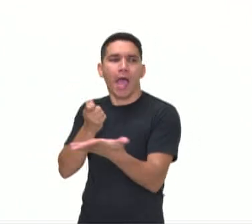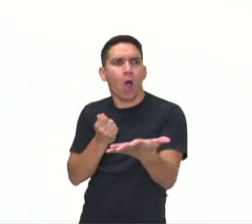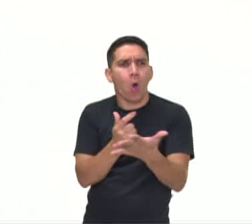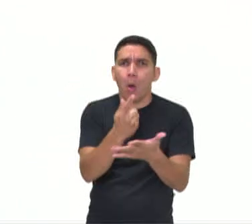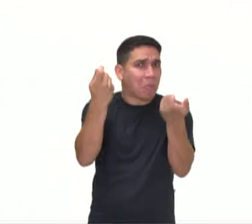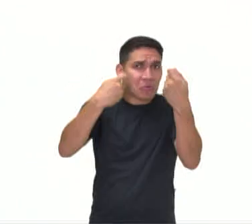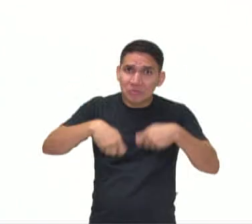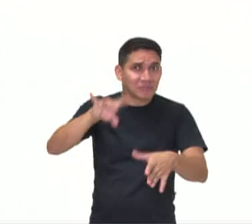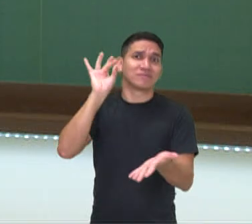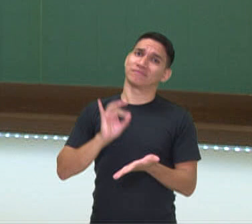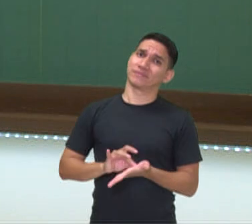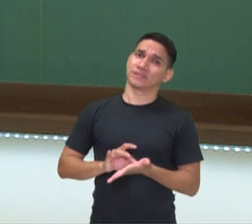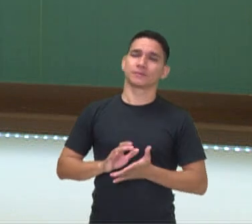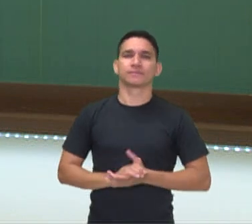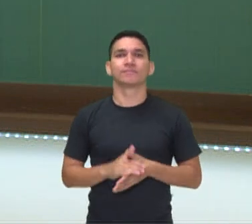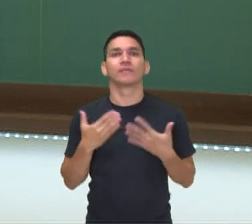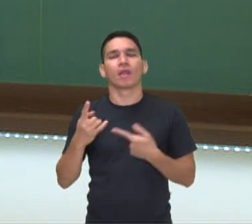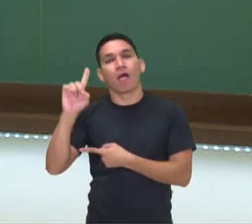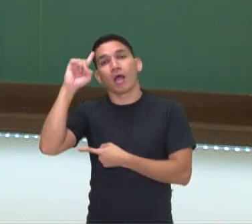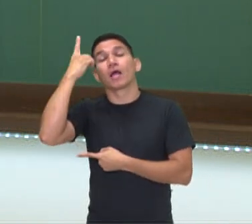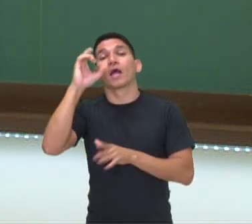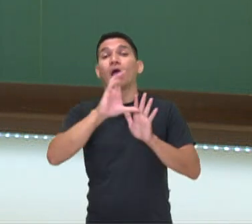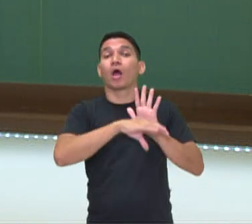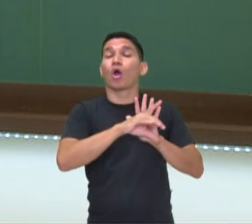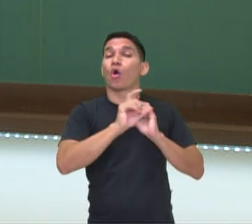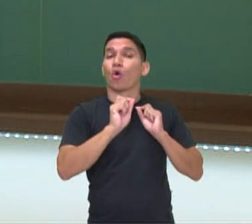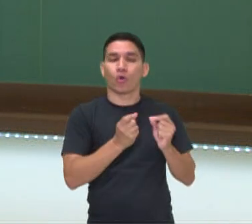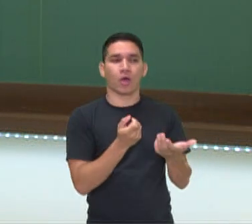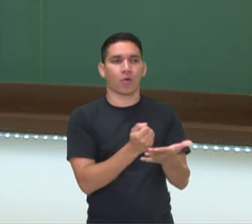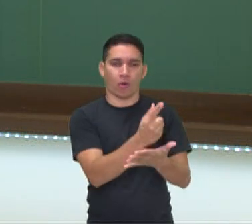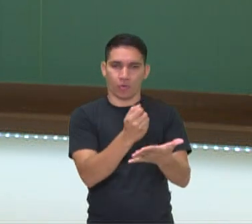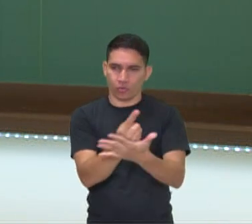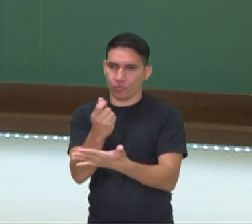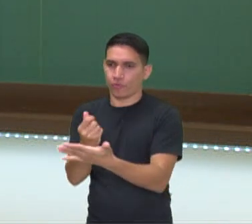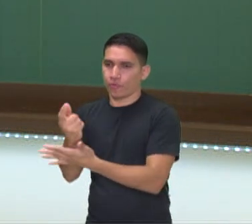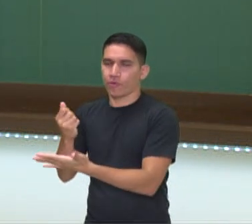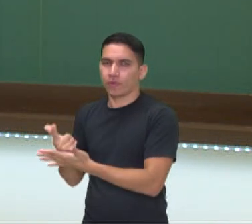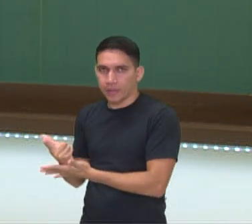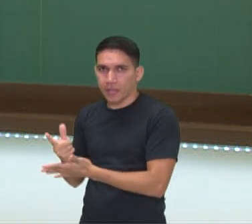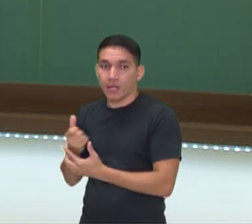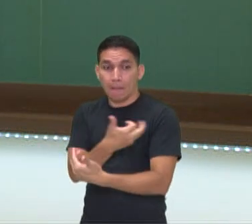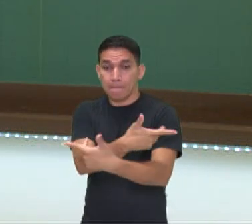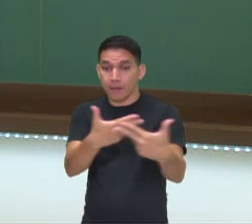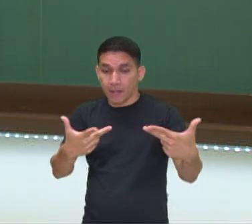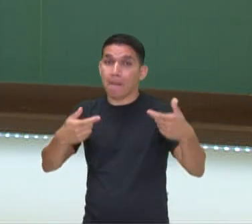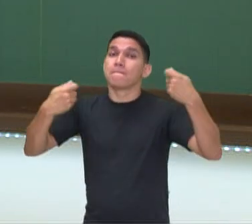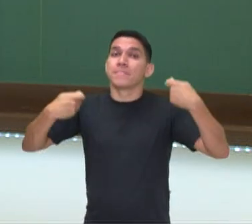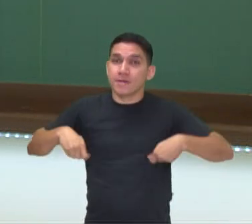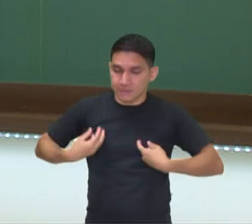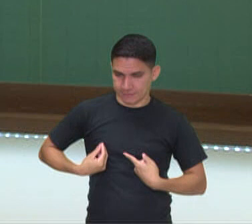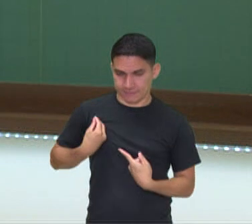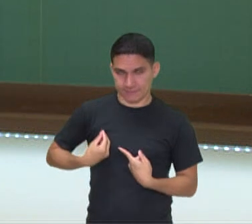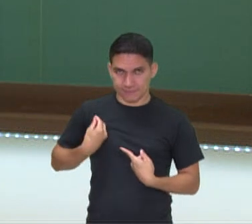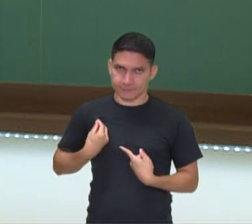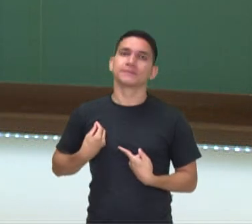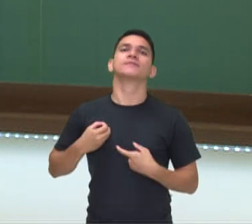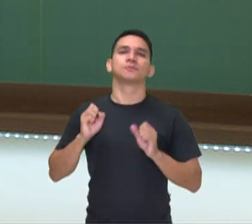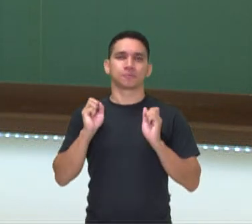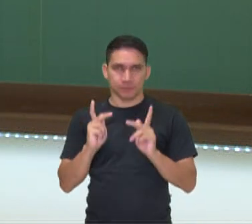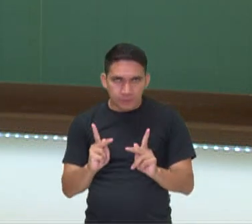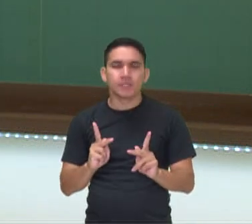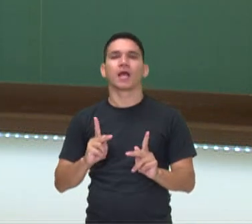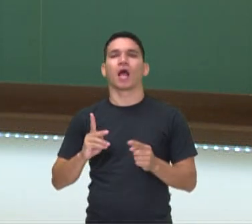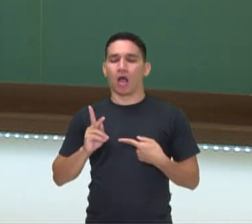sem necessidade. Então, enquanto a ideia de consumo está associada ao ato de comprar aquelas coisas que são necessárias para a nossa vida, para a